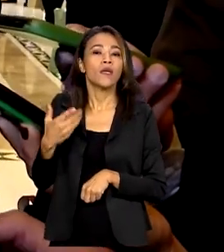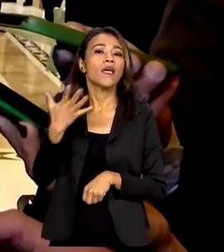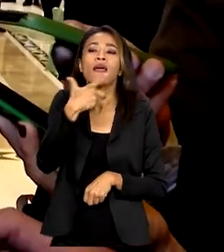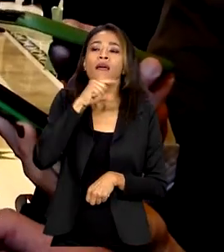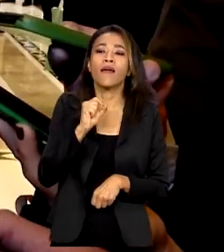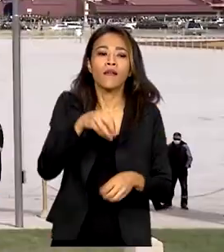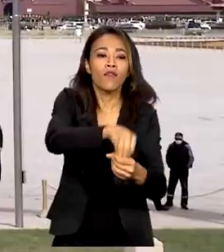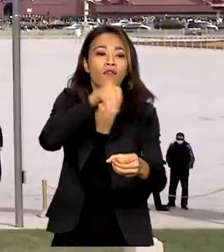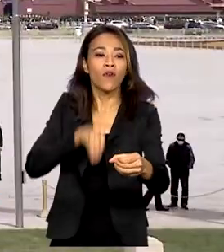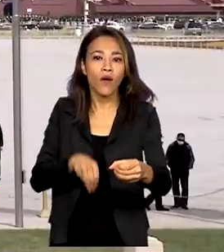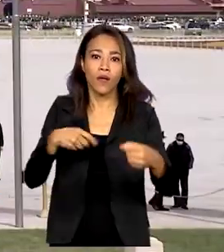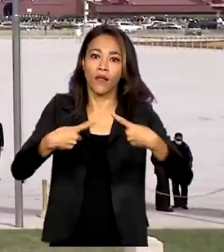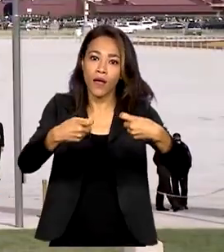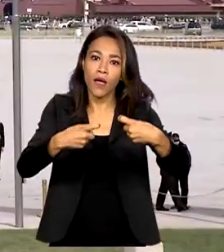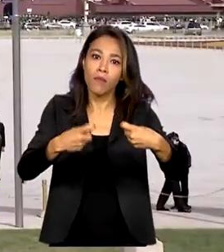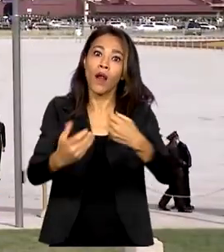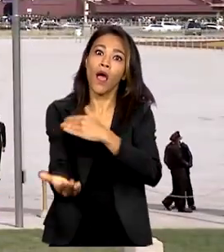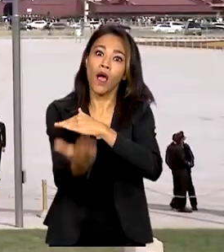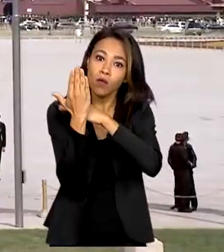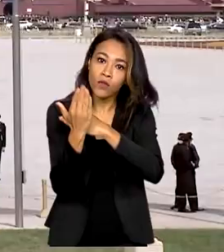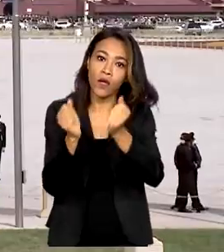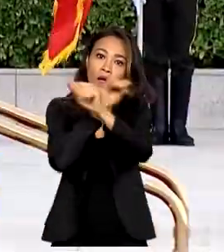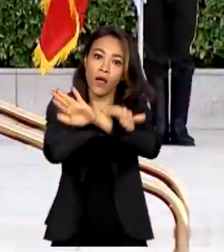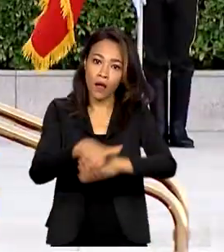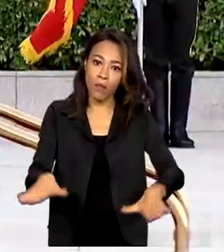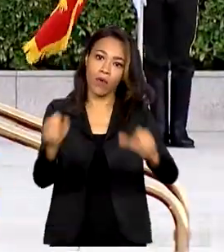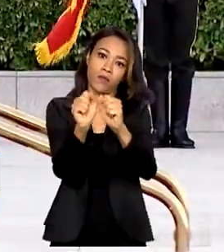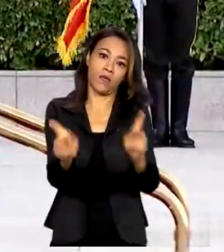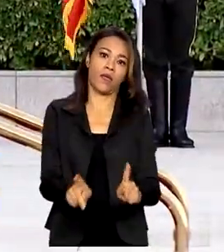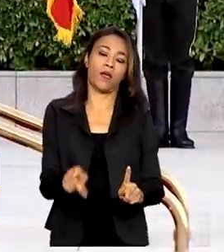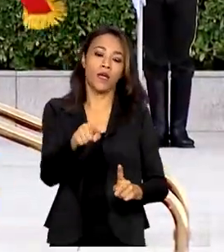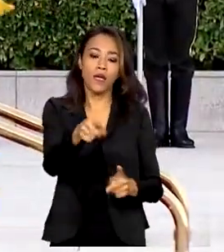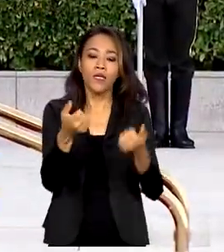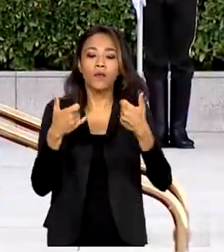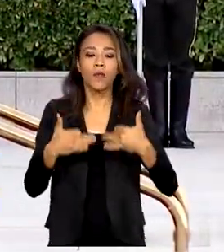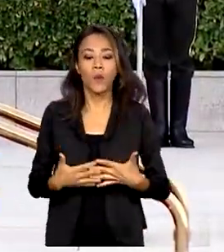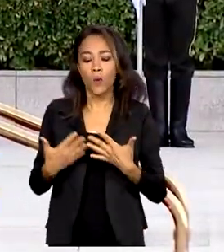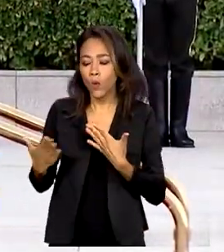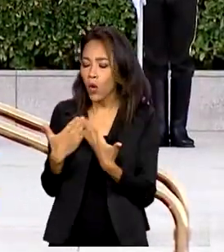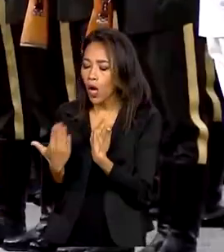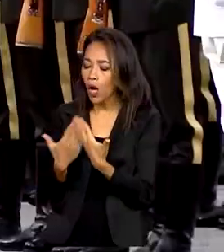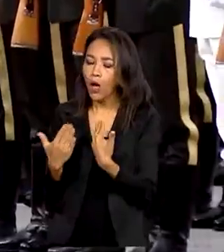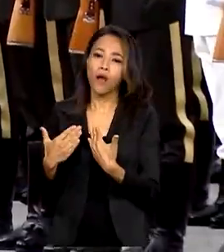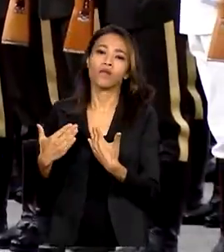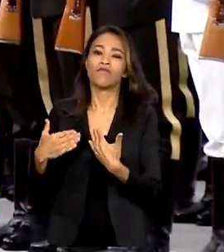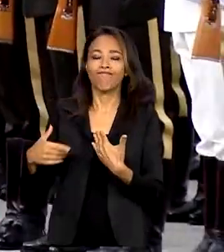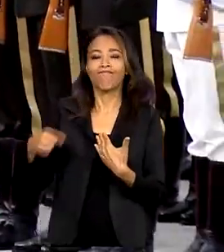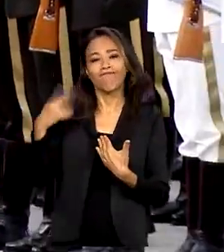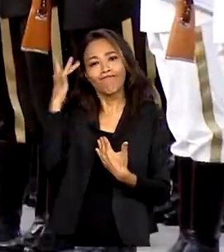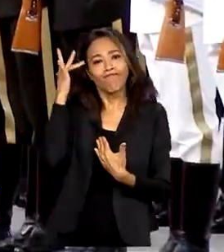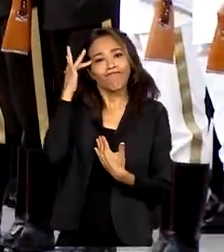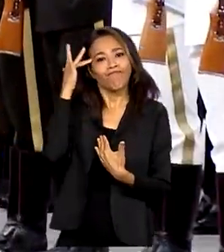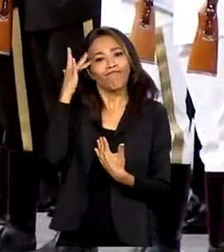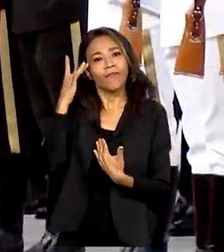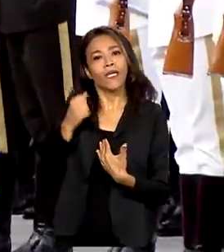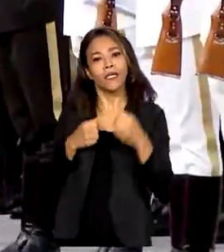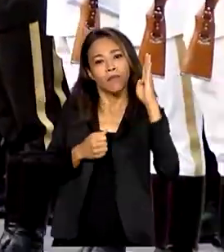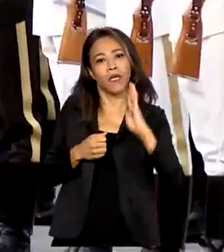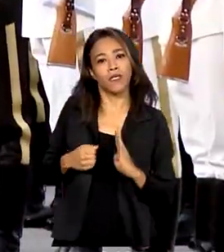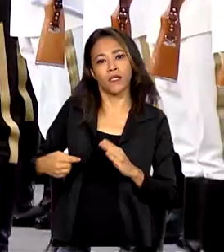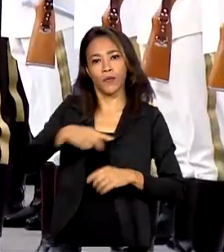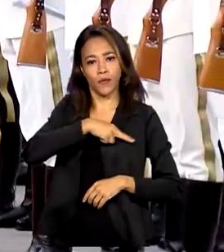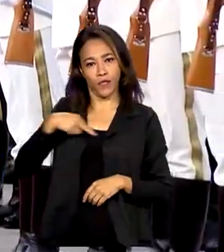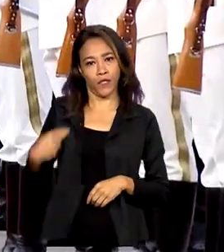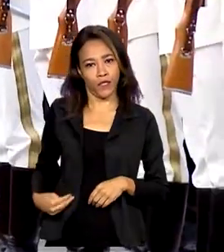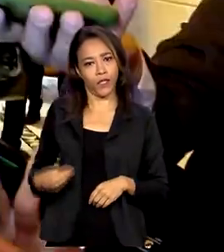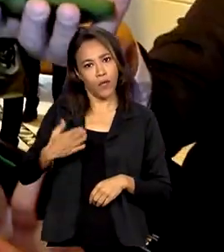acabar com essa guerra? Lula falou do amadurecimento da relação entre Brasil e China e defendeu uma maior interação entre